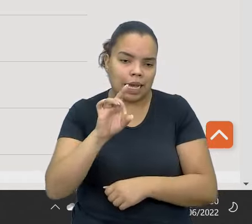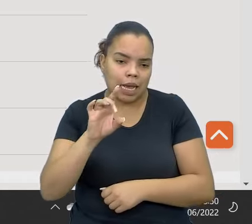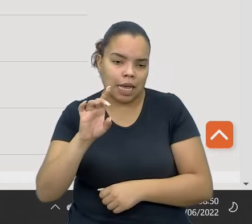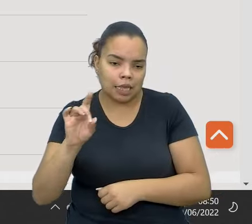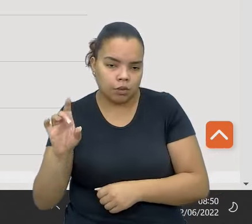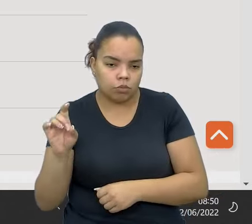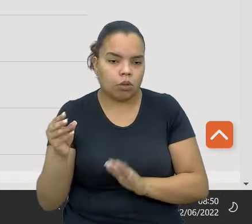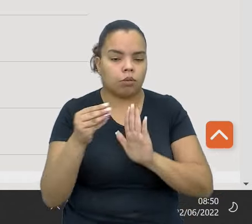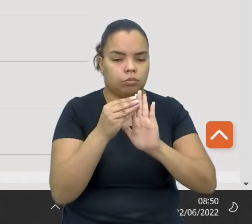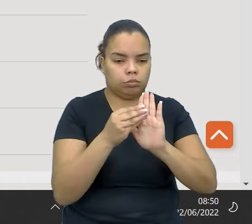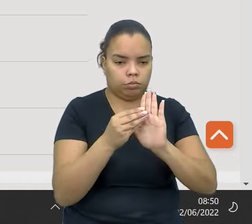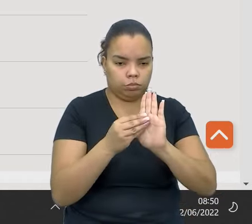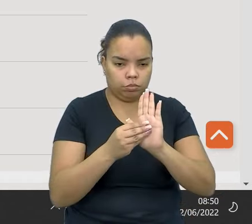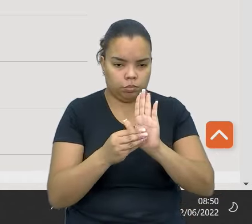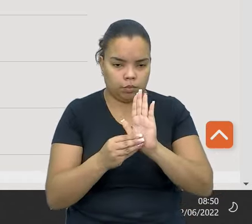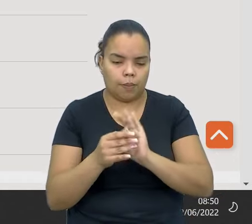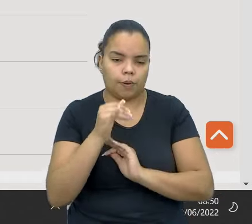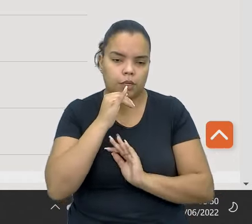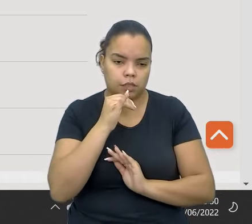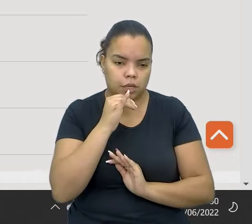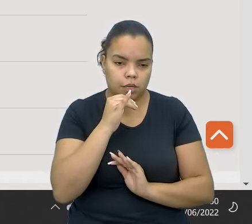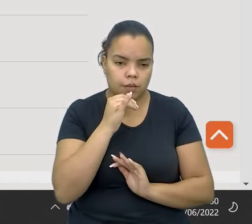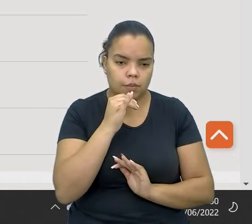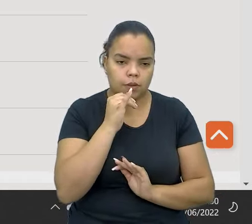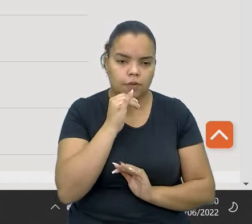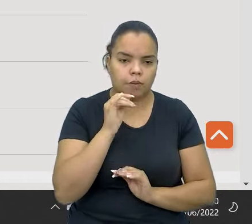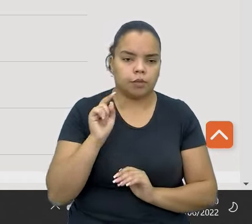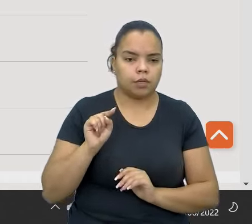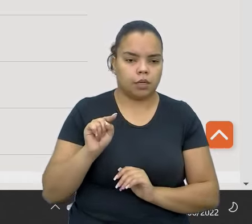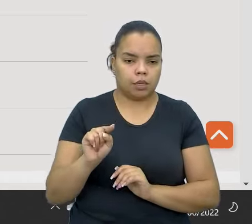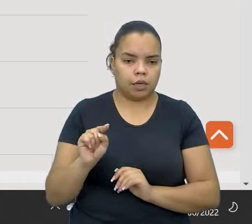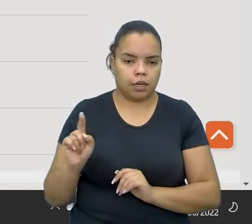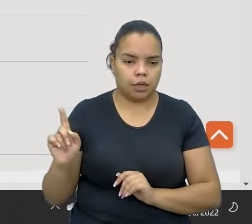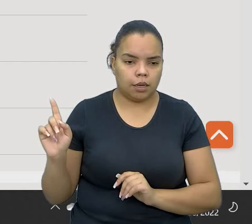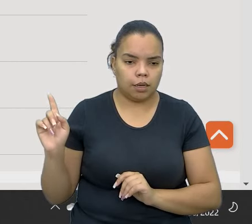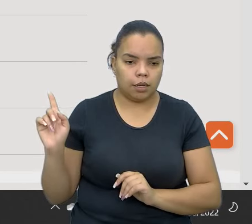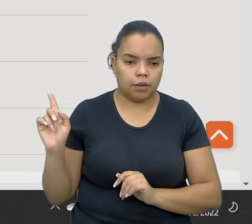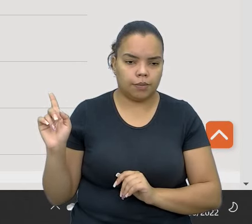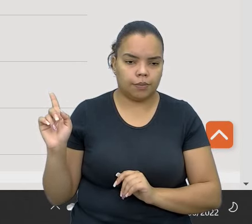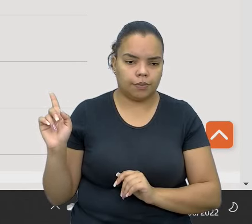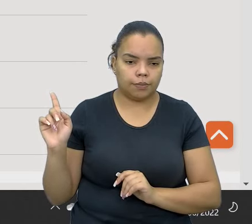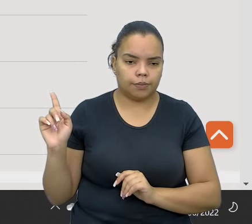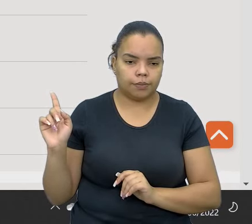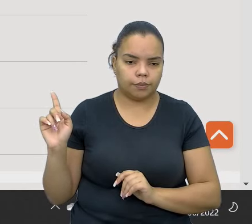dos componentes. Então, por exemplo, vamos clicar aqui que hoje é retrospectiva.